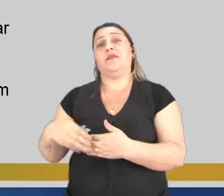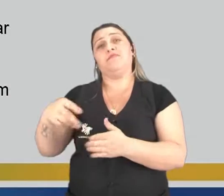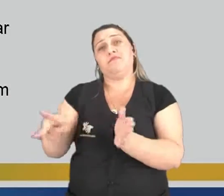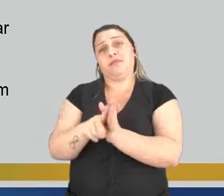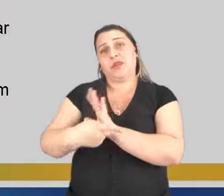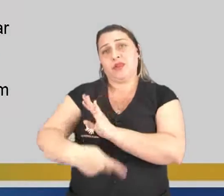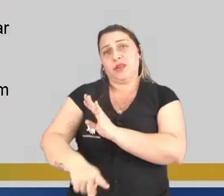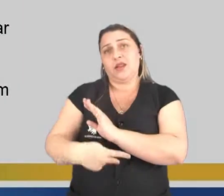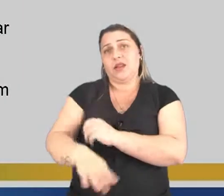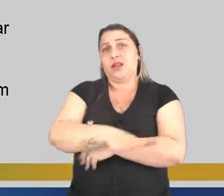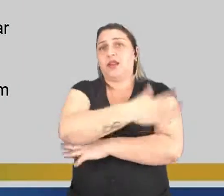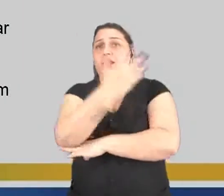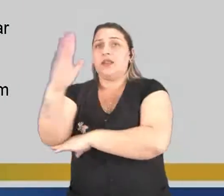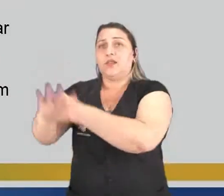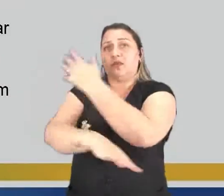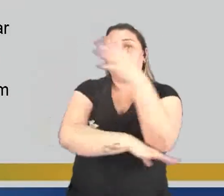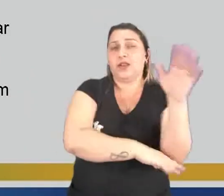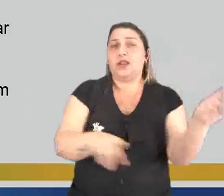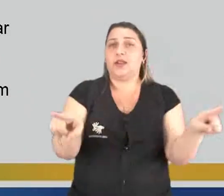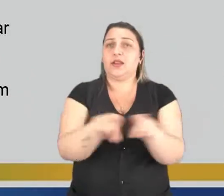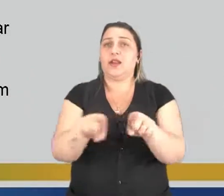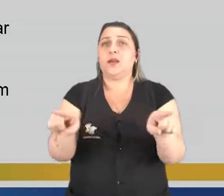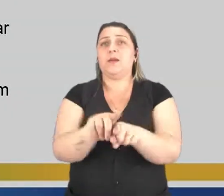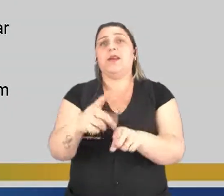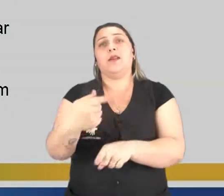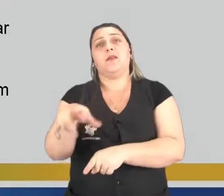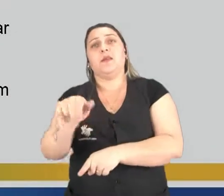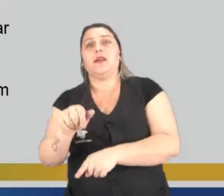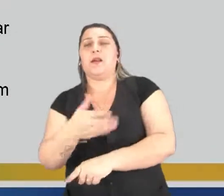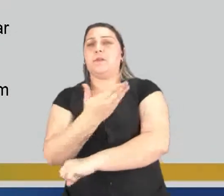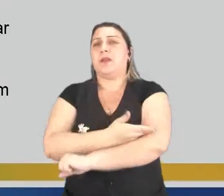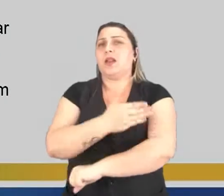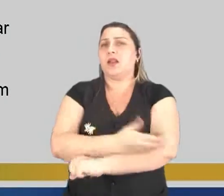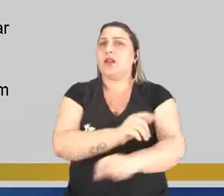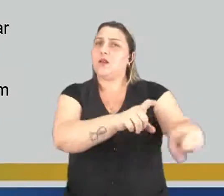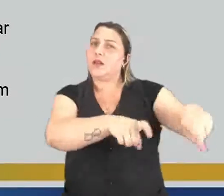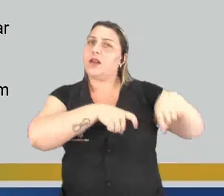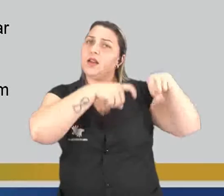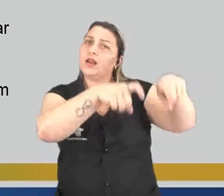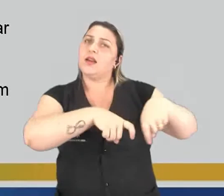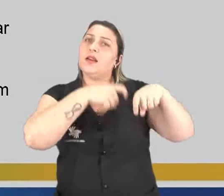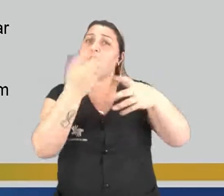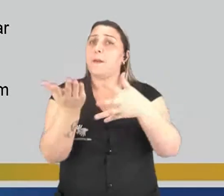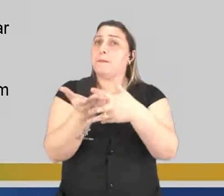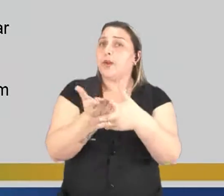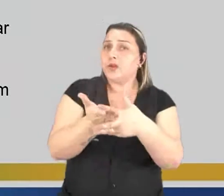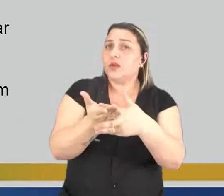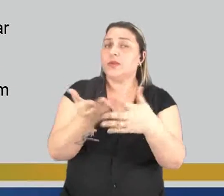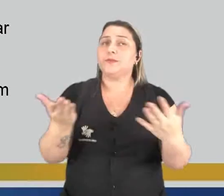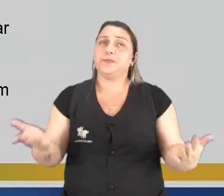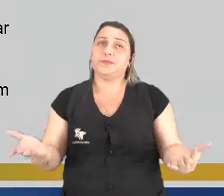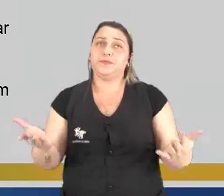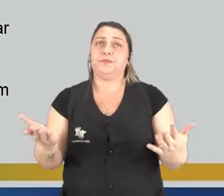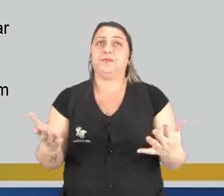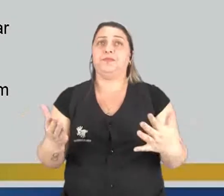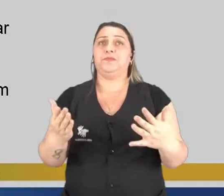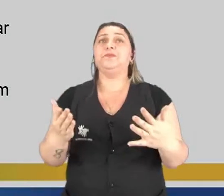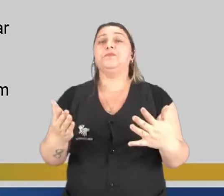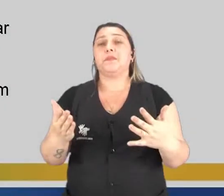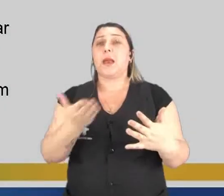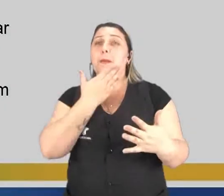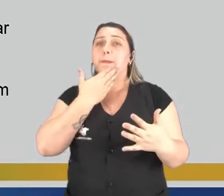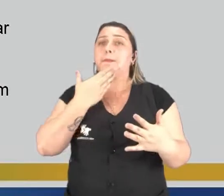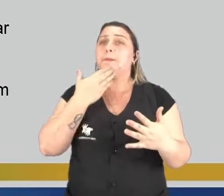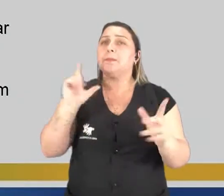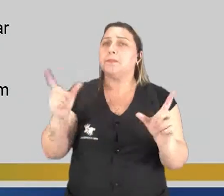aqui nas florestas e também nas praias, onde eles praticam a agricultura, como por exemplo da mandioca. Então, habitavam em